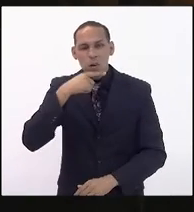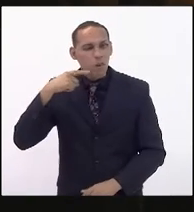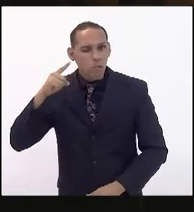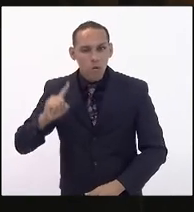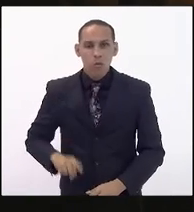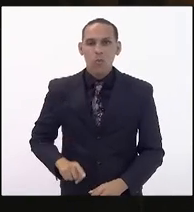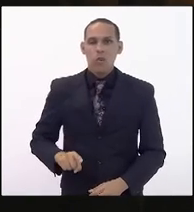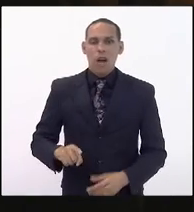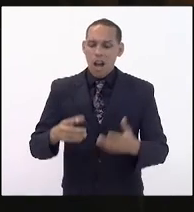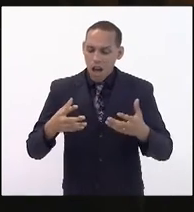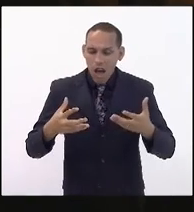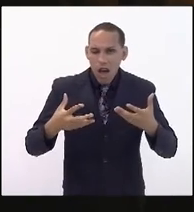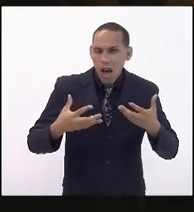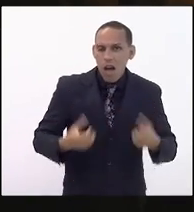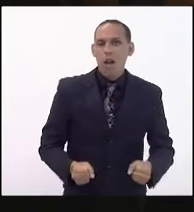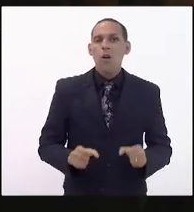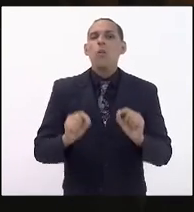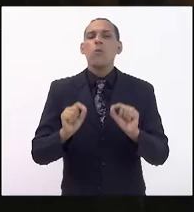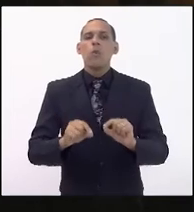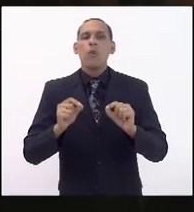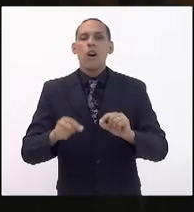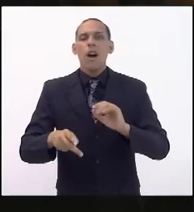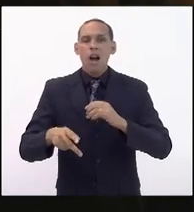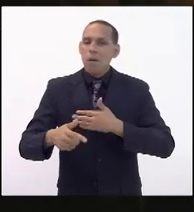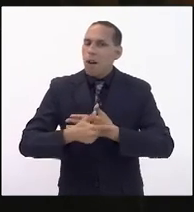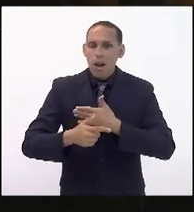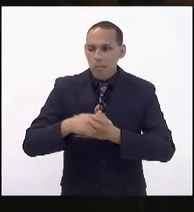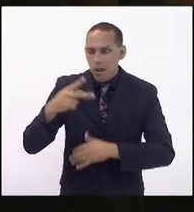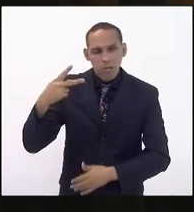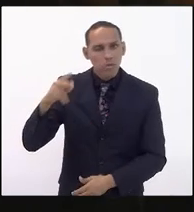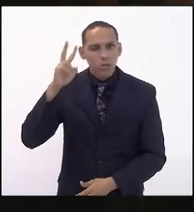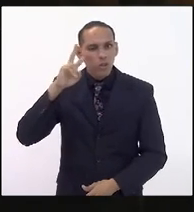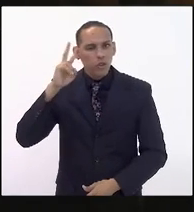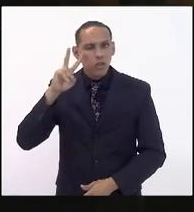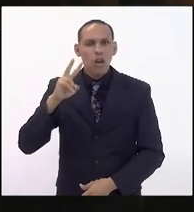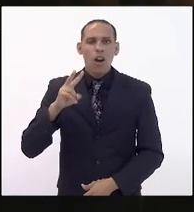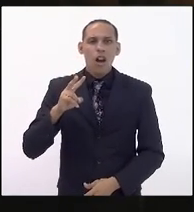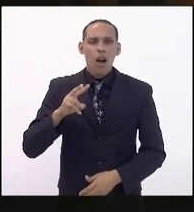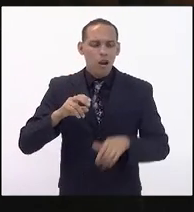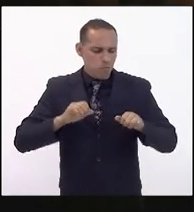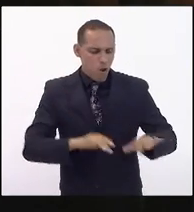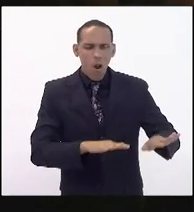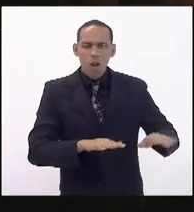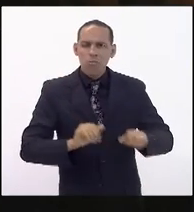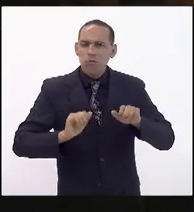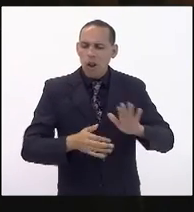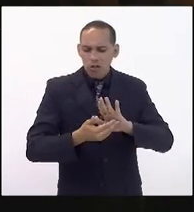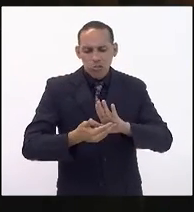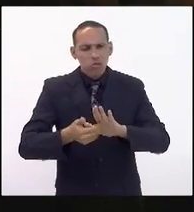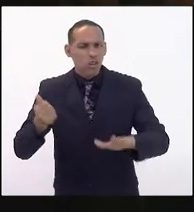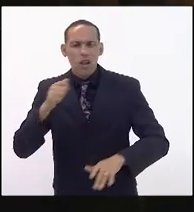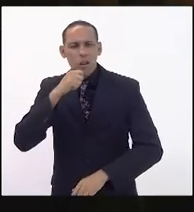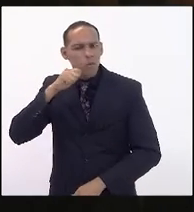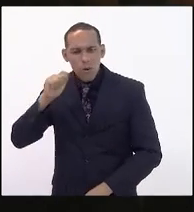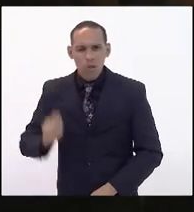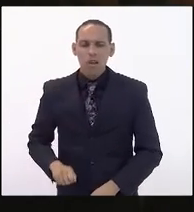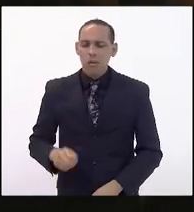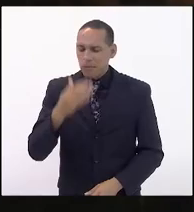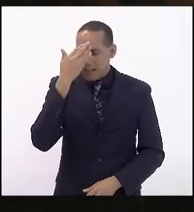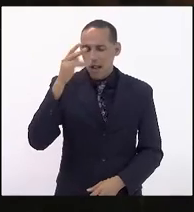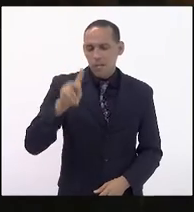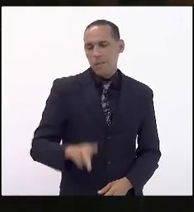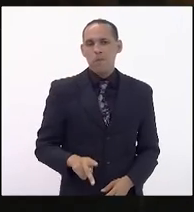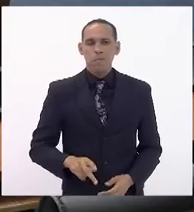e assuma o seu papel histórico retire as tropas da Ucrânia obrigados